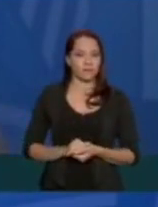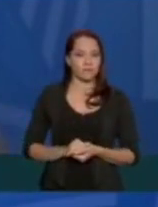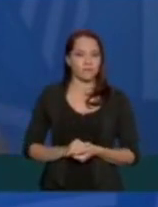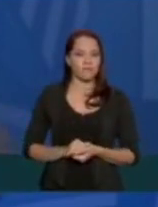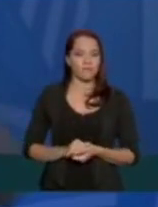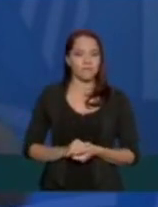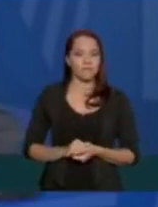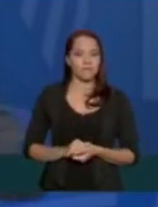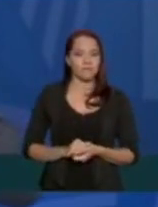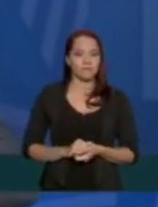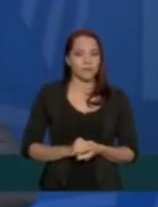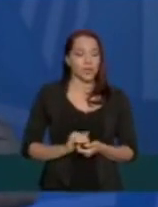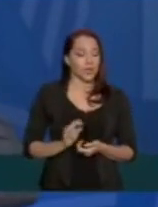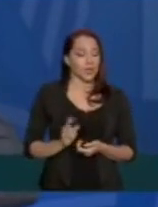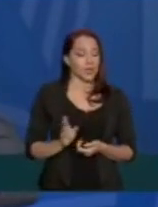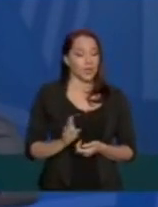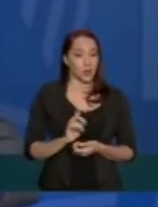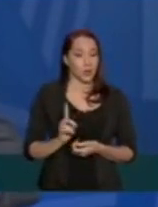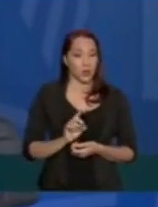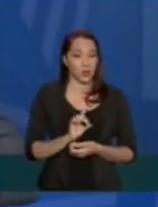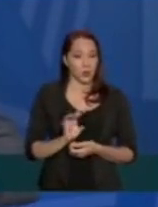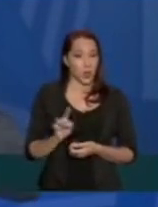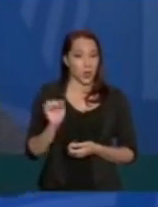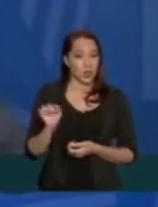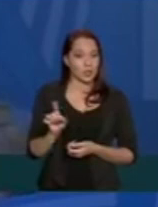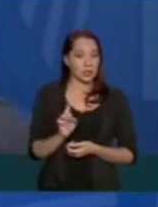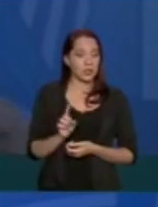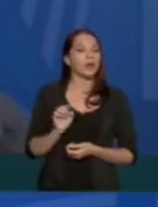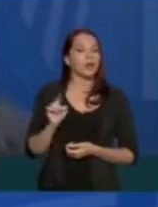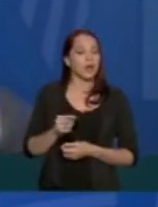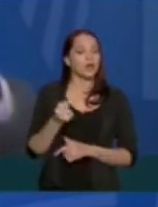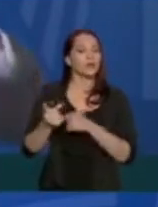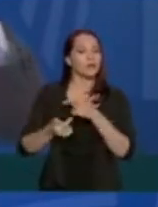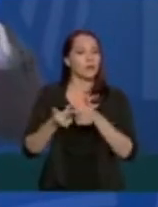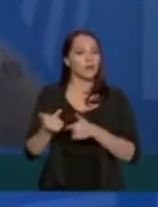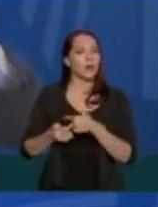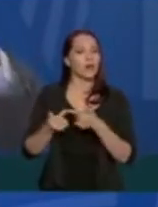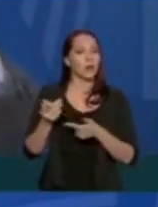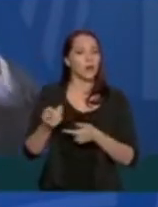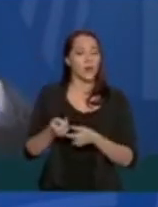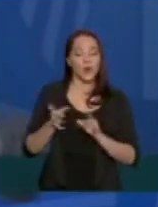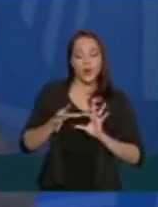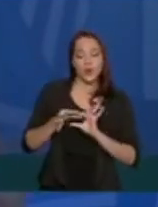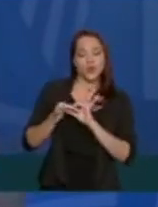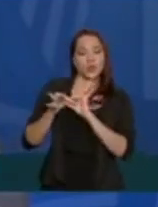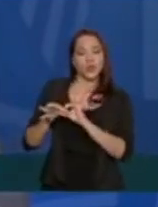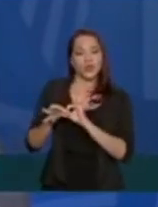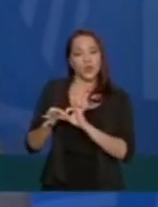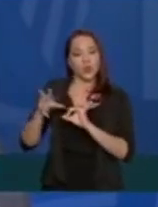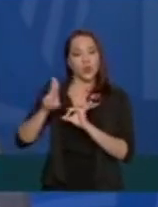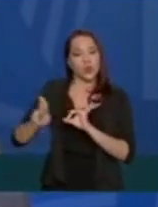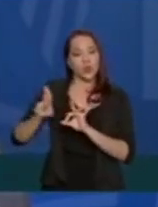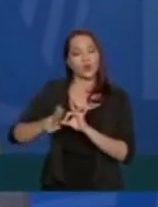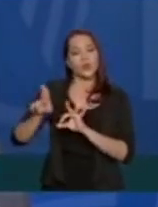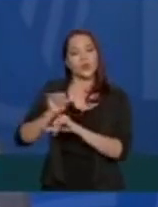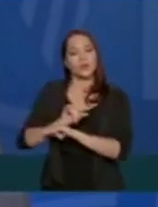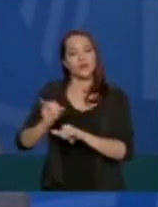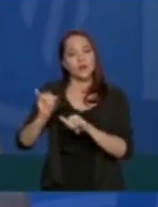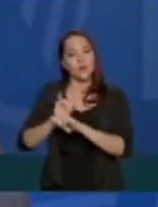E não só isso, ela atua de forma segregada no uso das